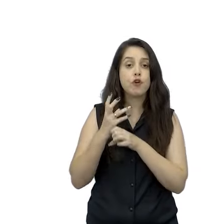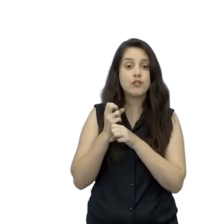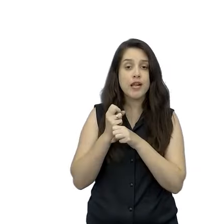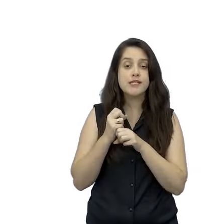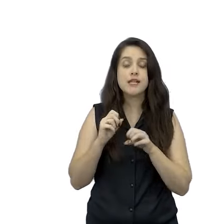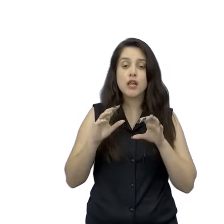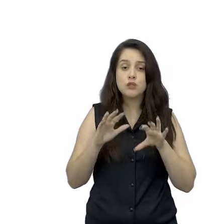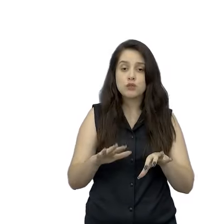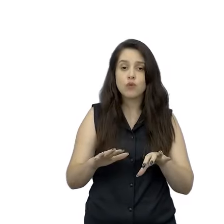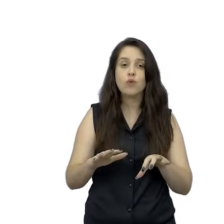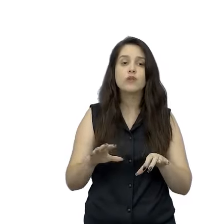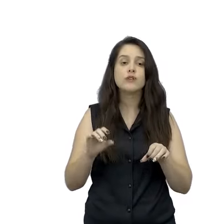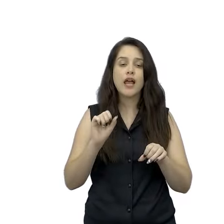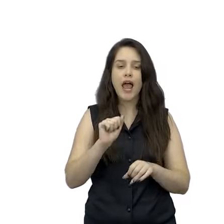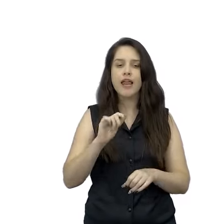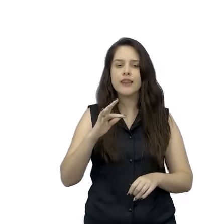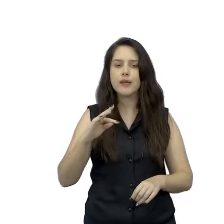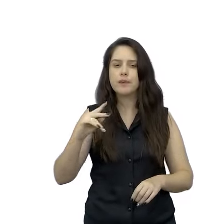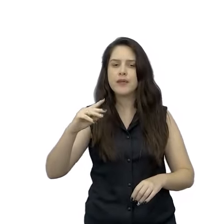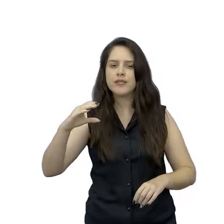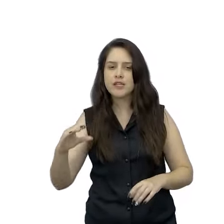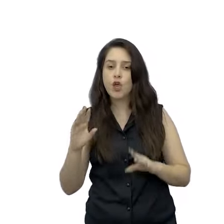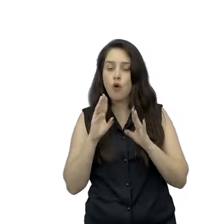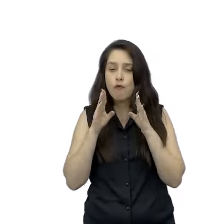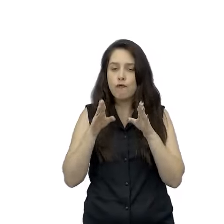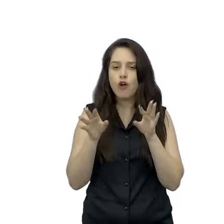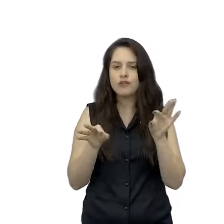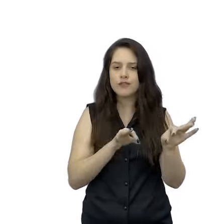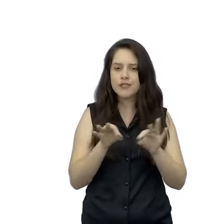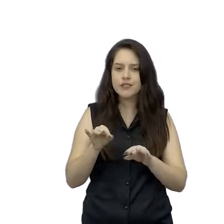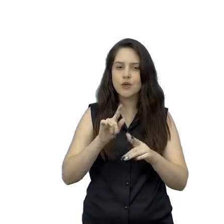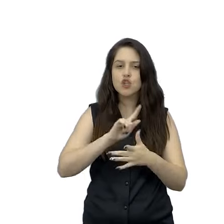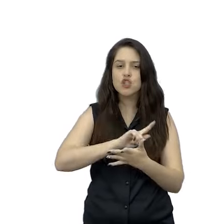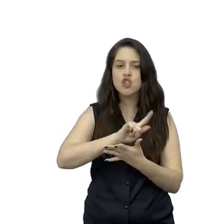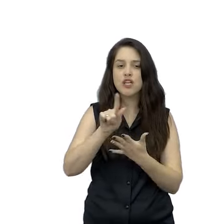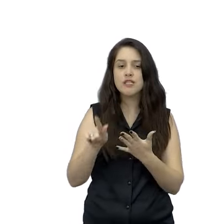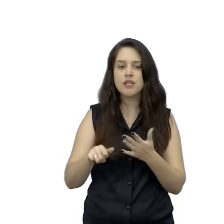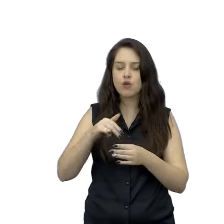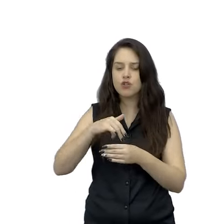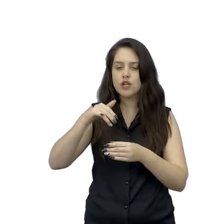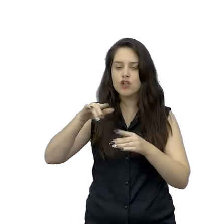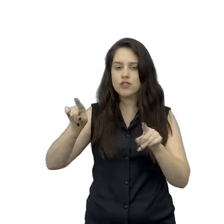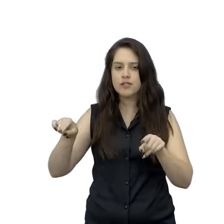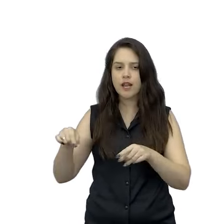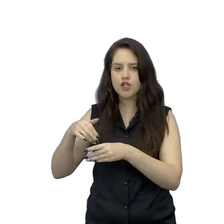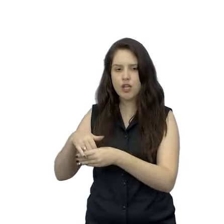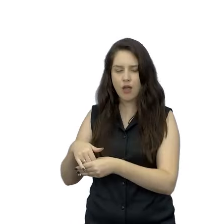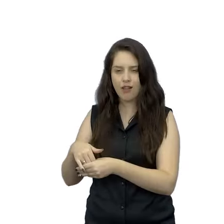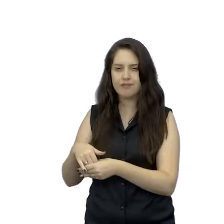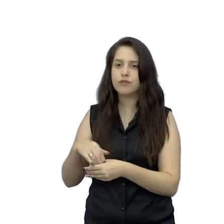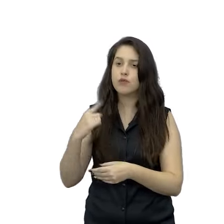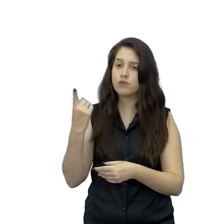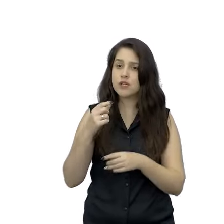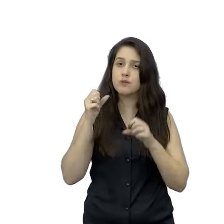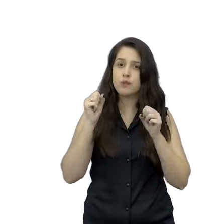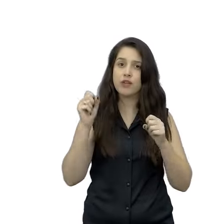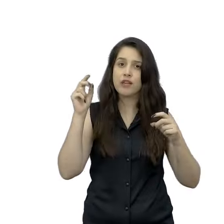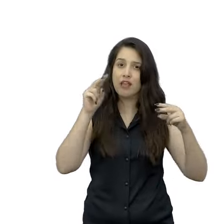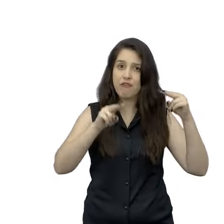de desdobramento da TPC, com foco na organização da gestão de sala de aula. Então, como vocês podem